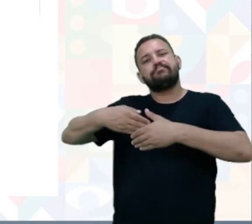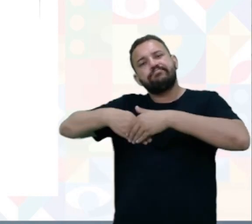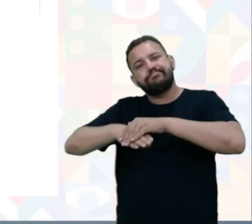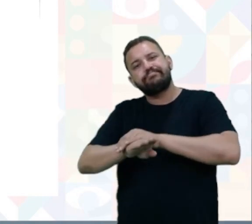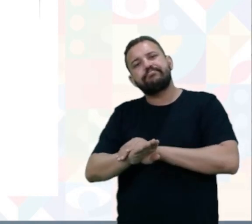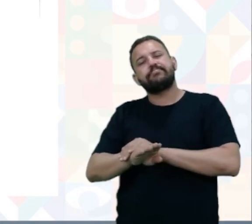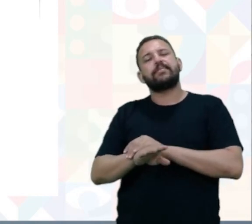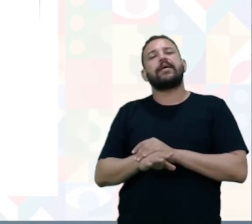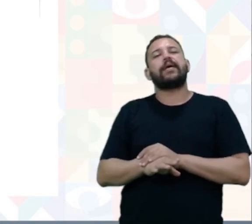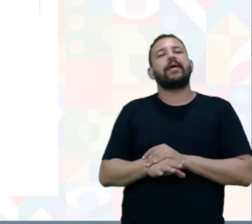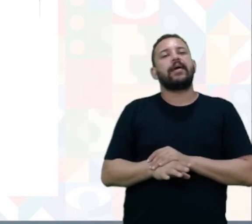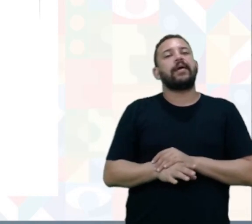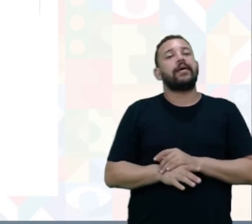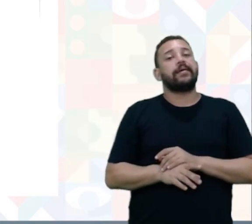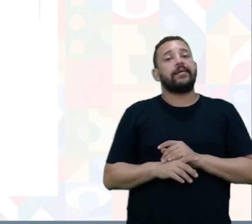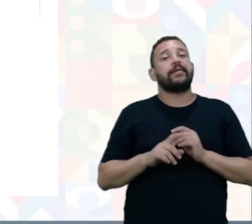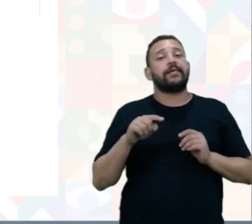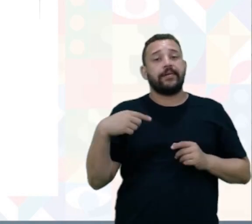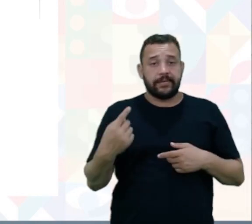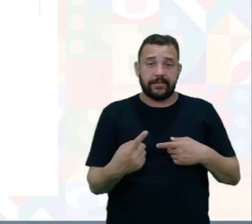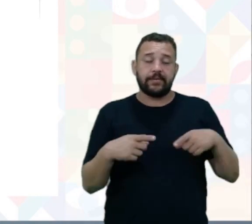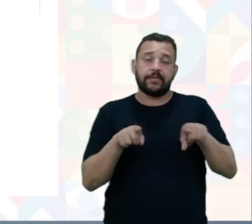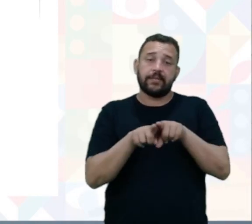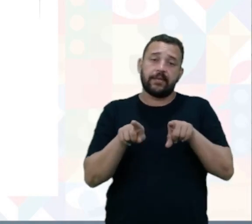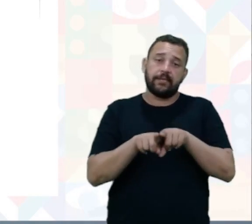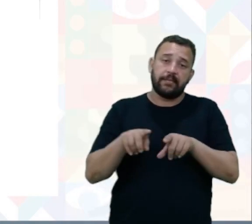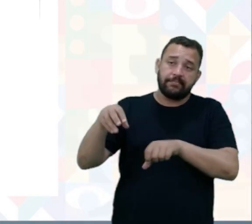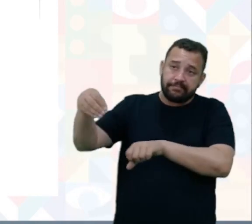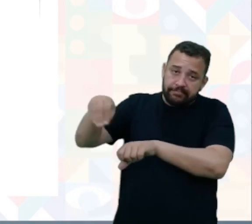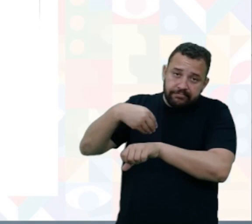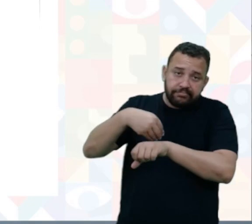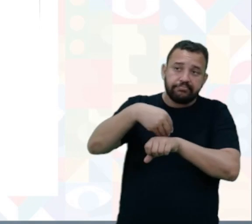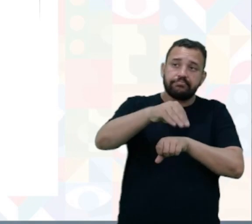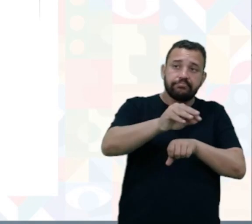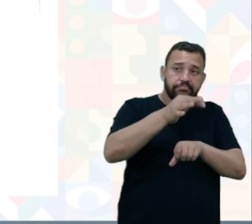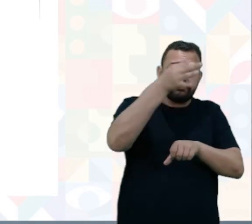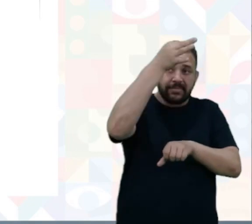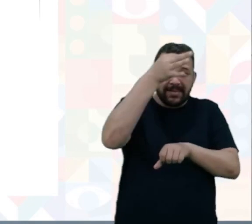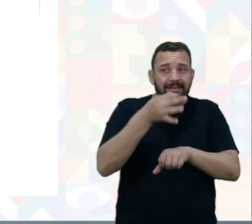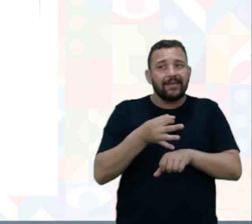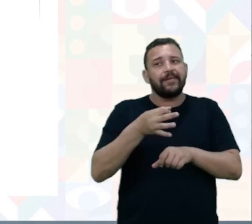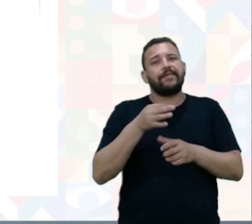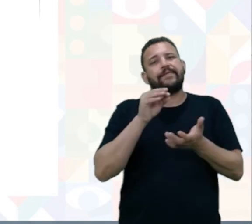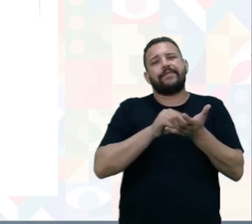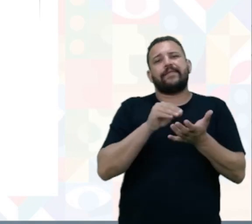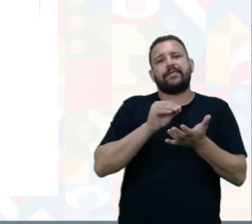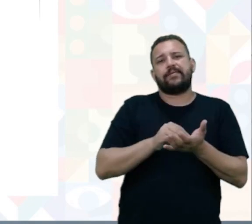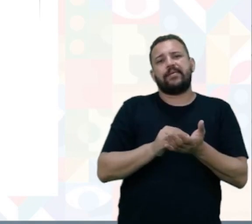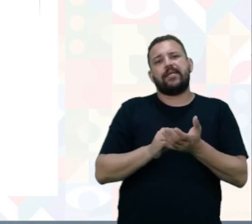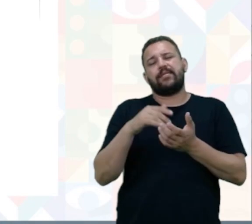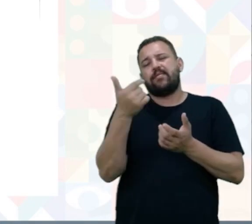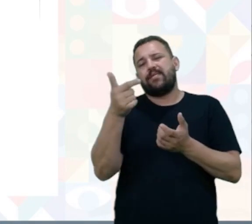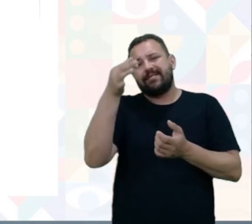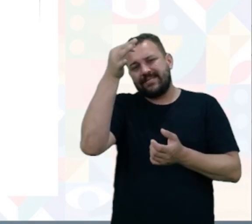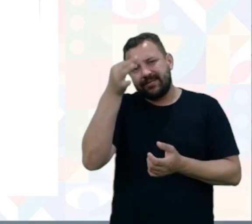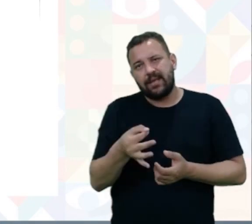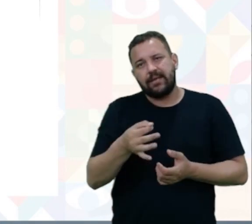estoque e essa distribuição, então, não fica de uma forma adequada.